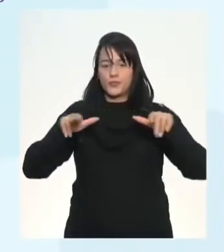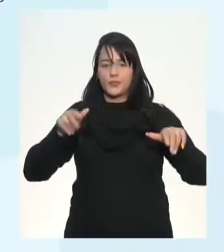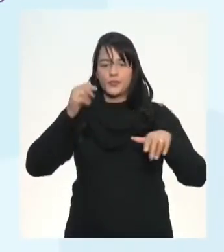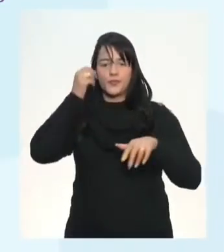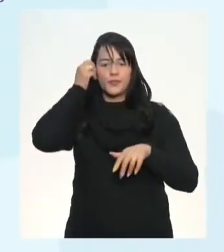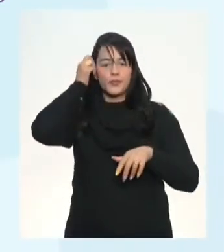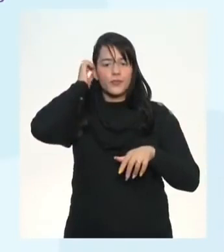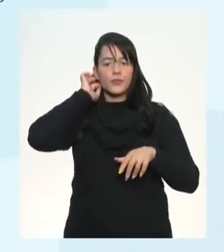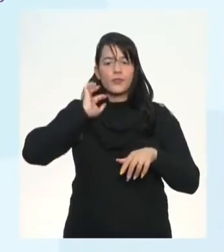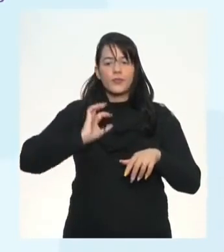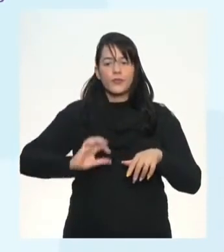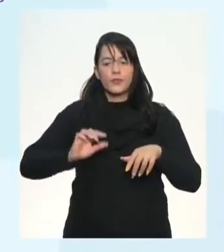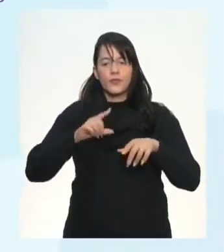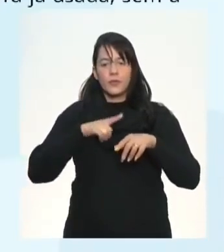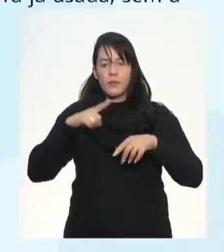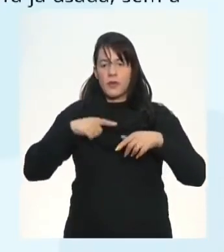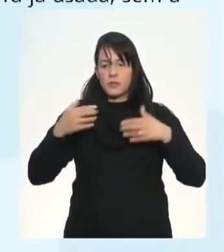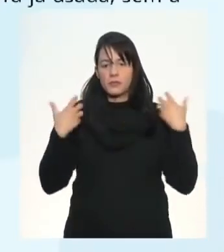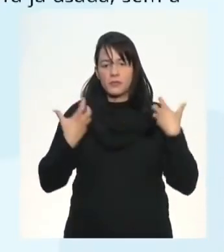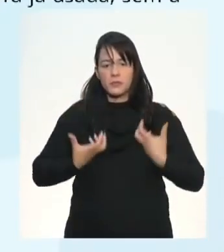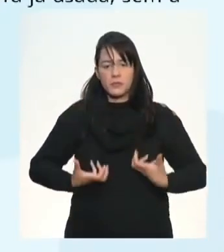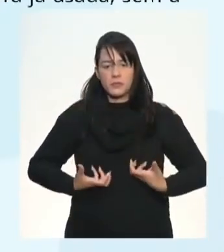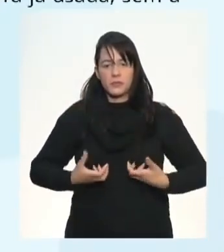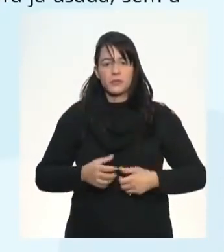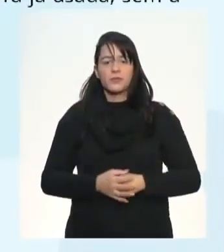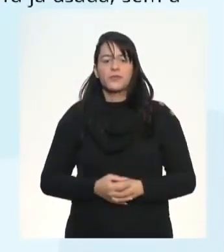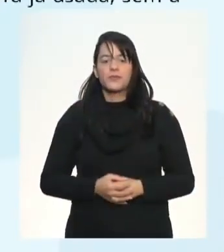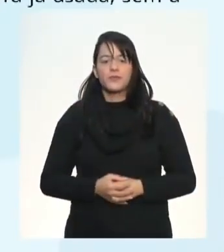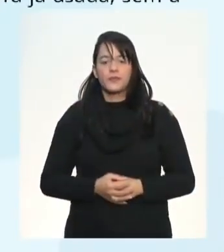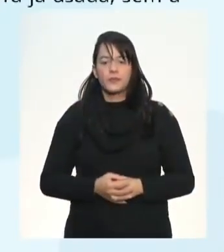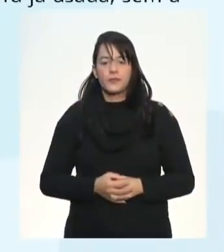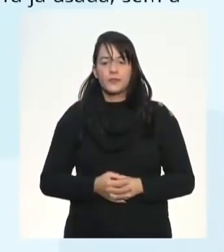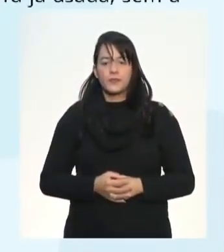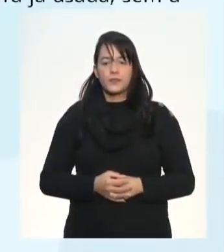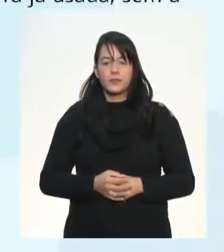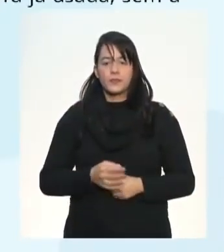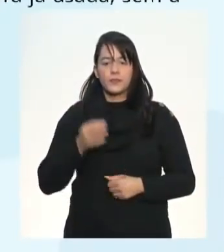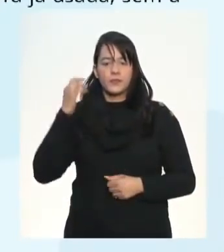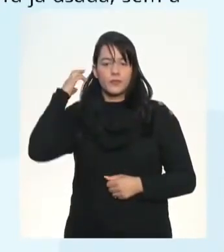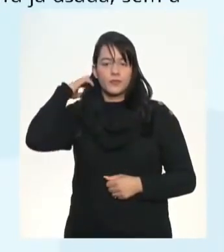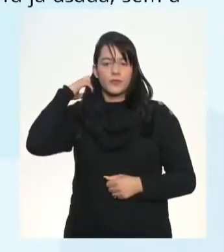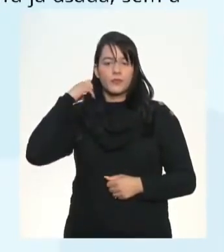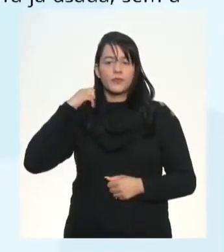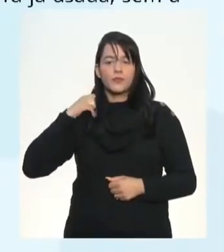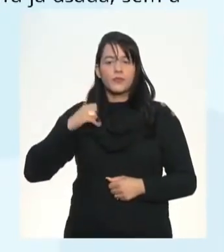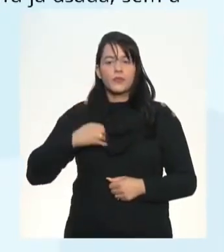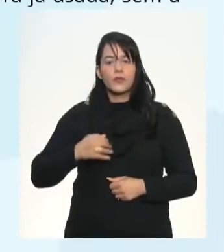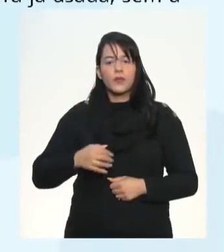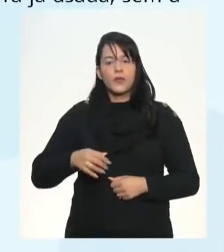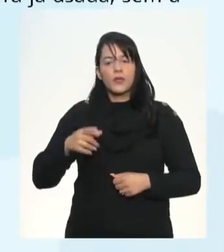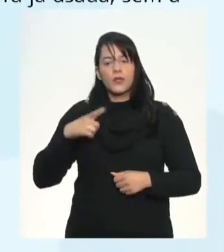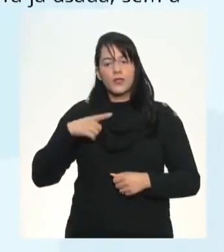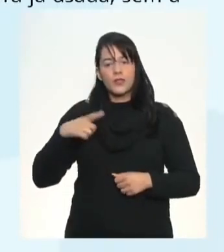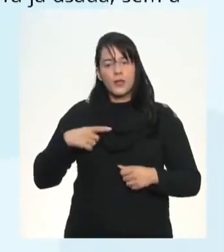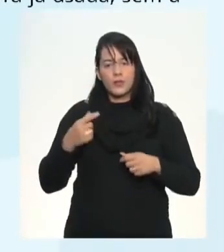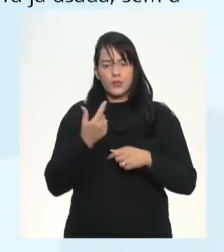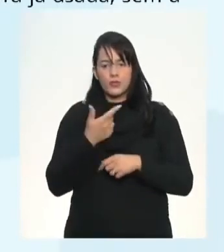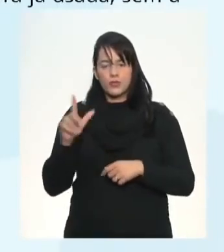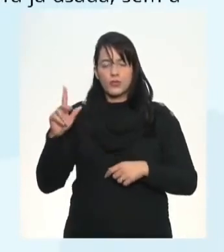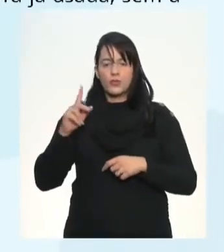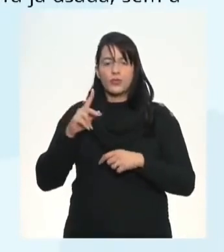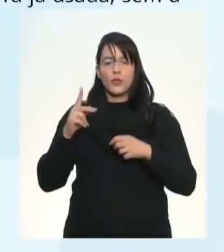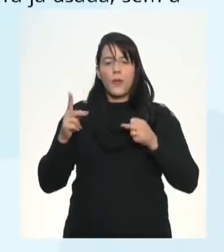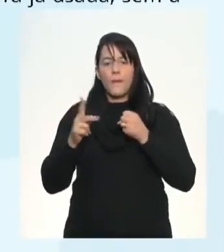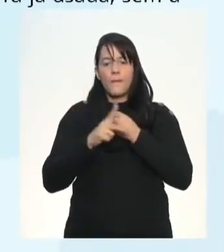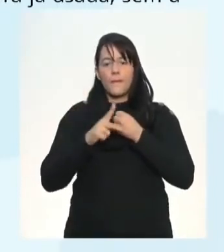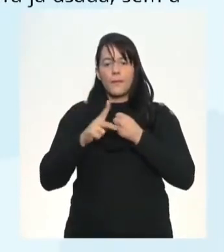aquela coisa exaustiva, né? E aí temos os pronomes, tá bom? Uma dica para vocês.